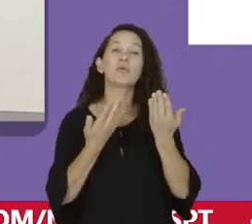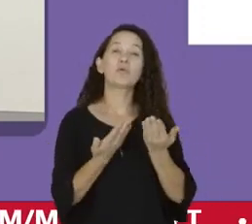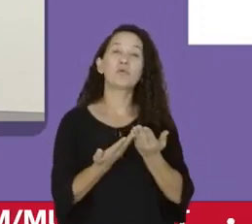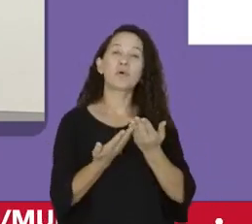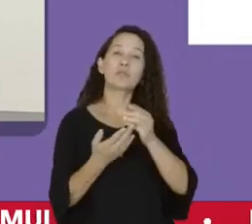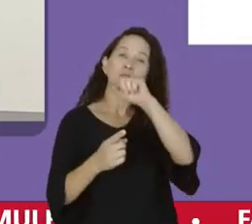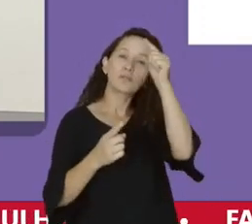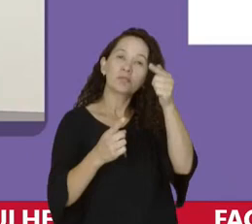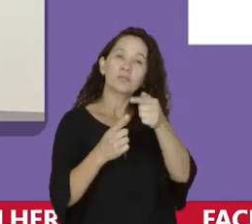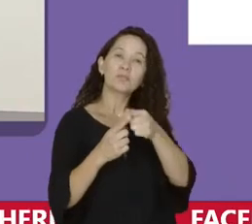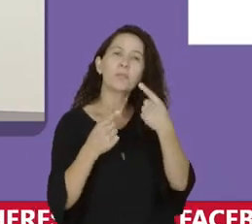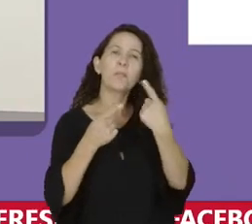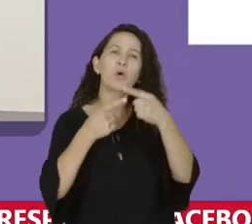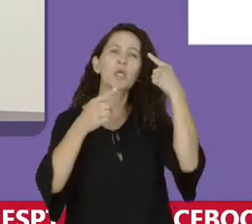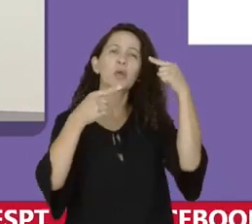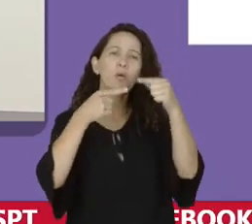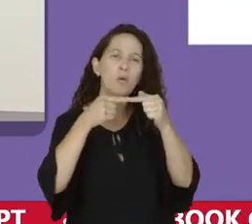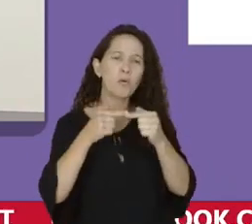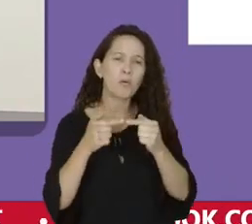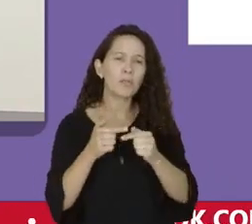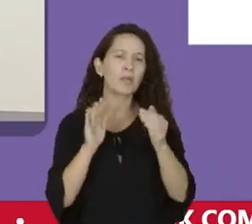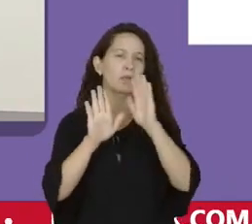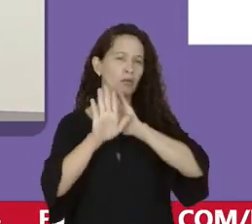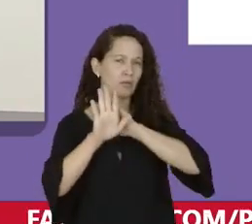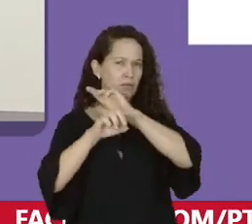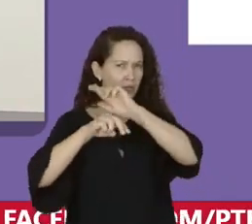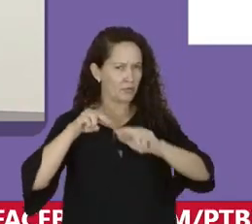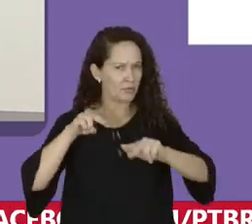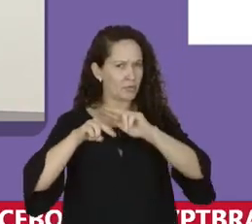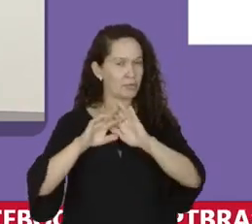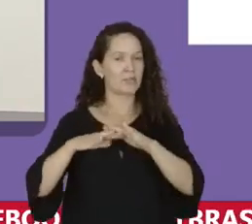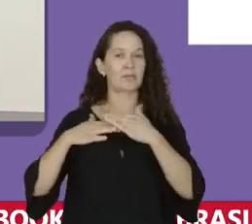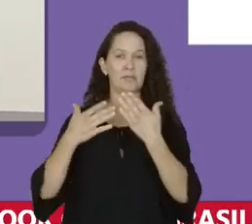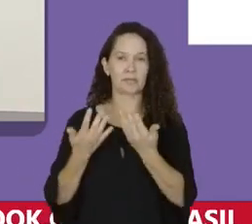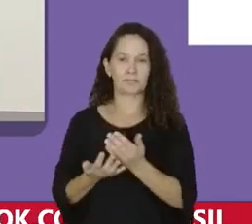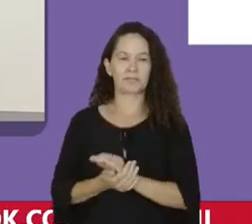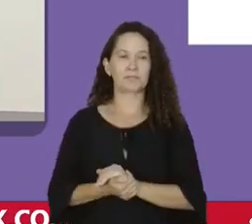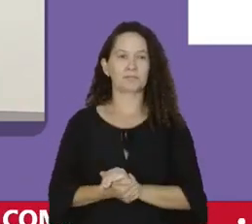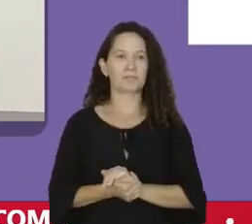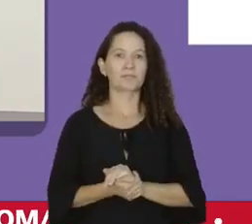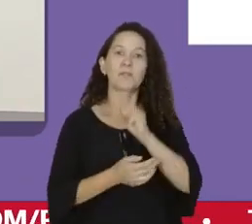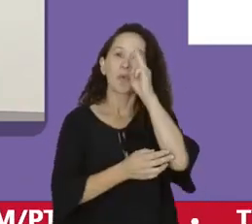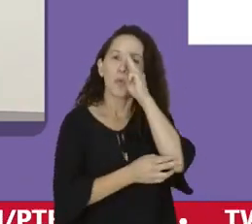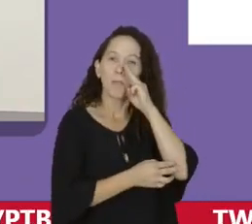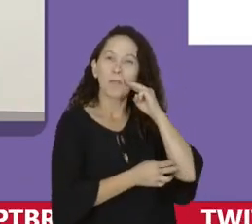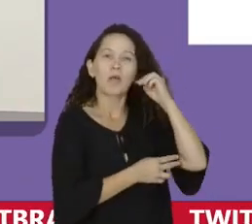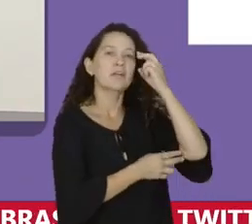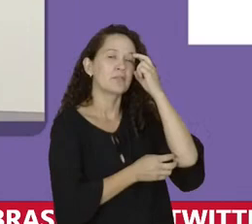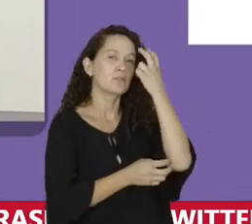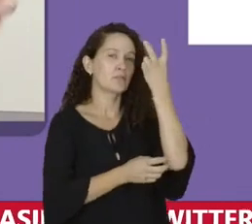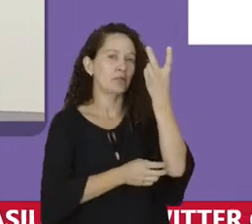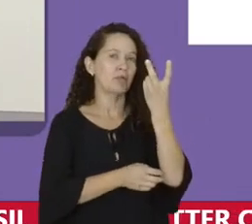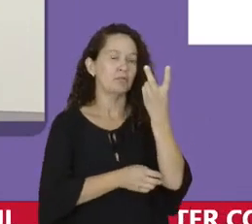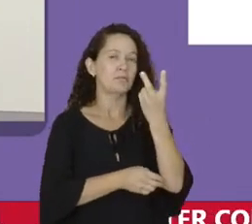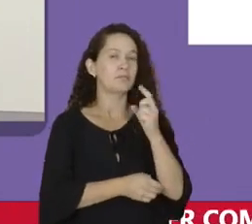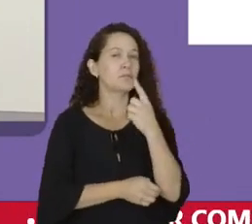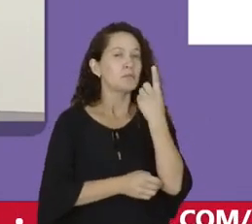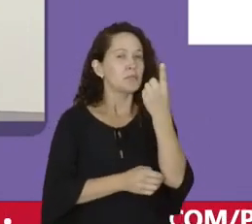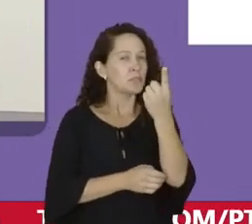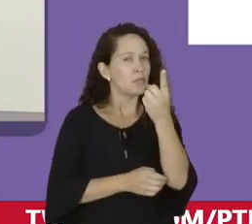que isso tem a ver com a ideologia de gênero. Bom, o marxismo cultural é uma